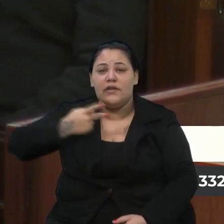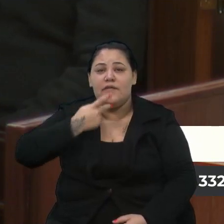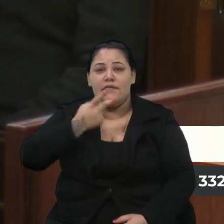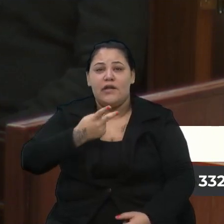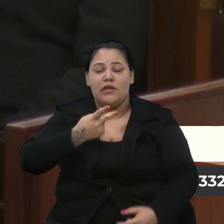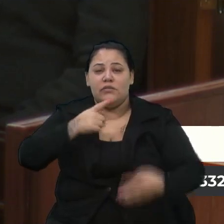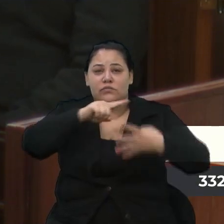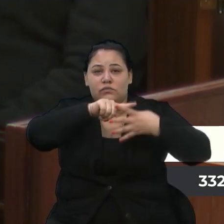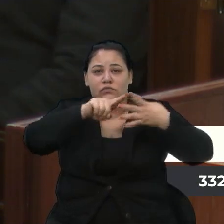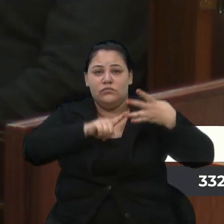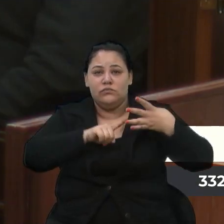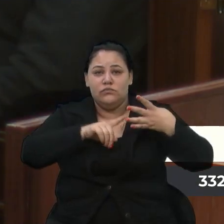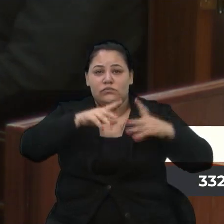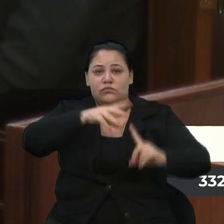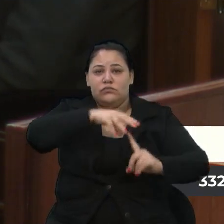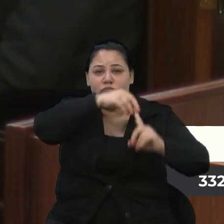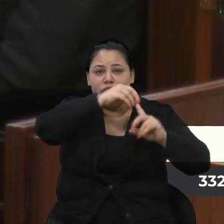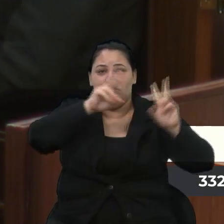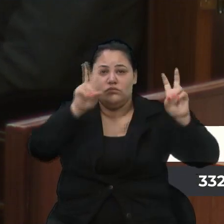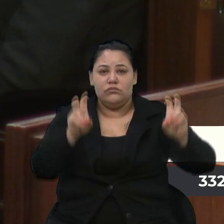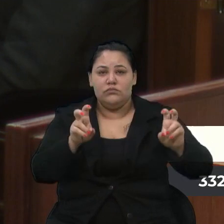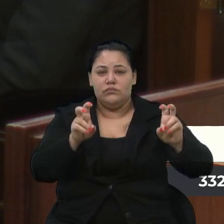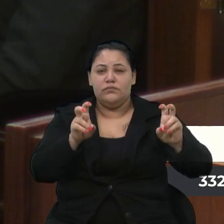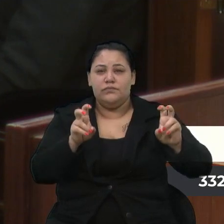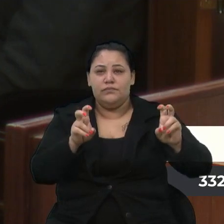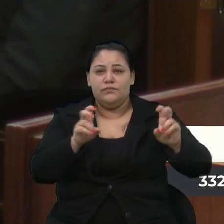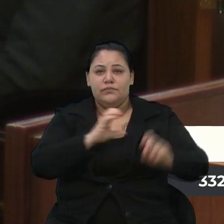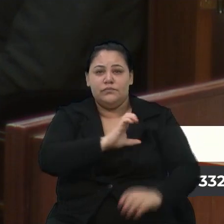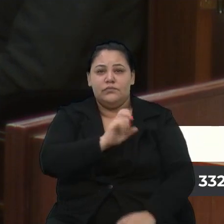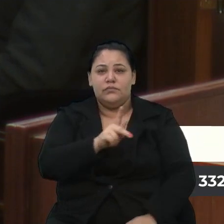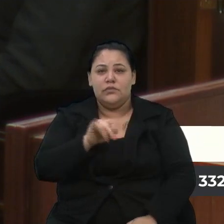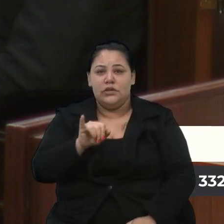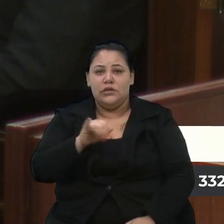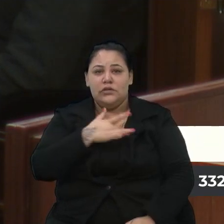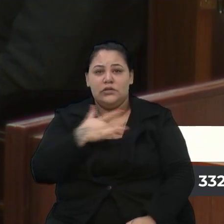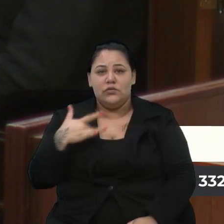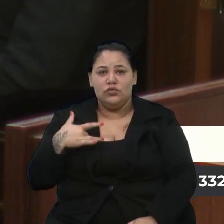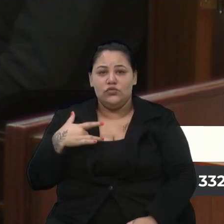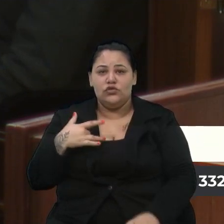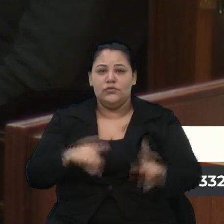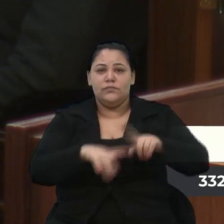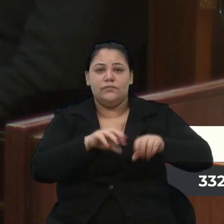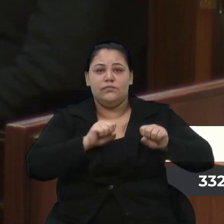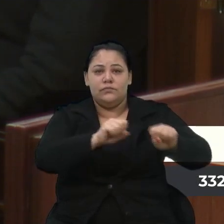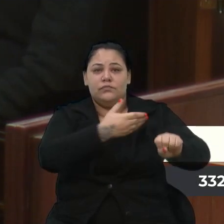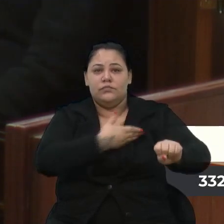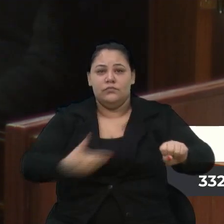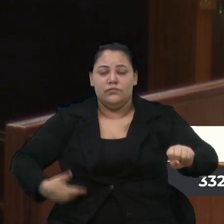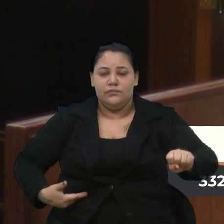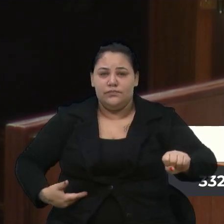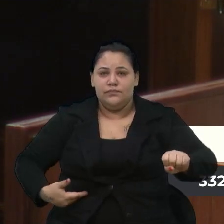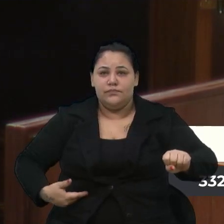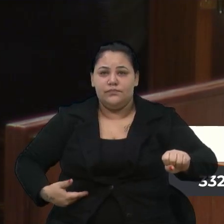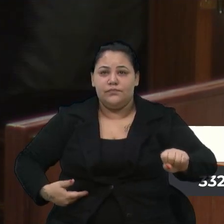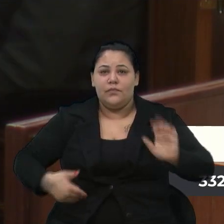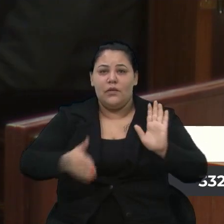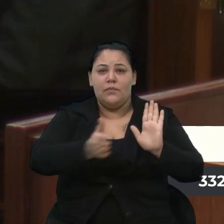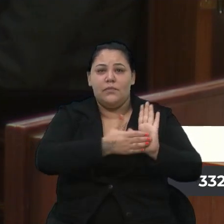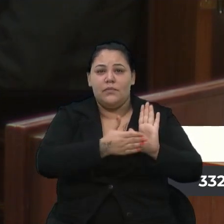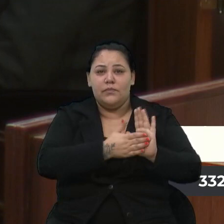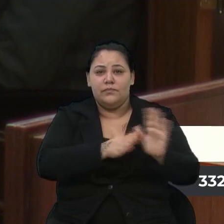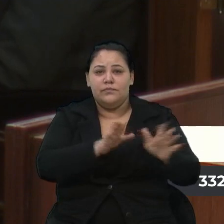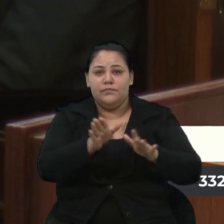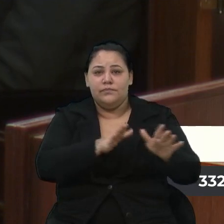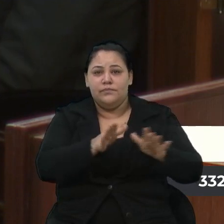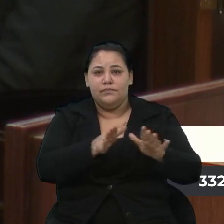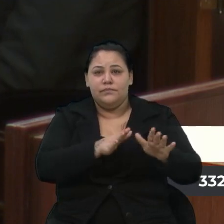temas, que a CPI da Saúde, mercado público na Maesa, plano de mobilidade urbana e PPP